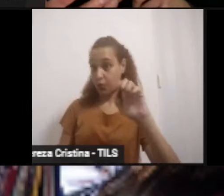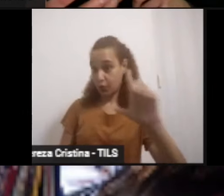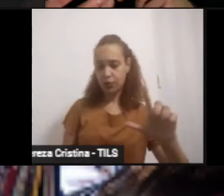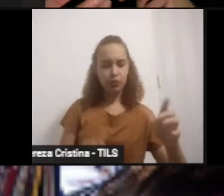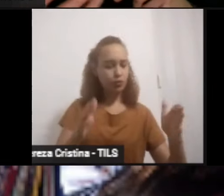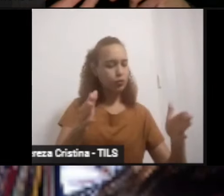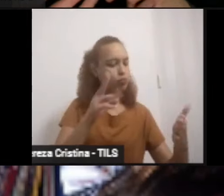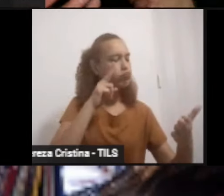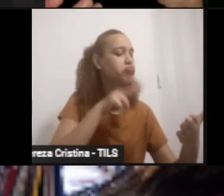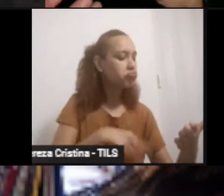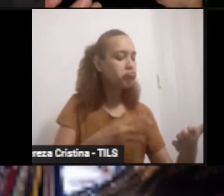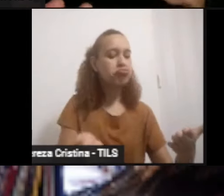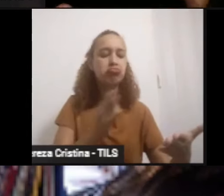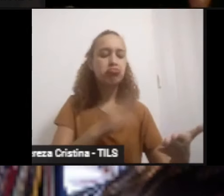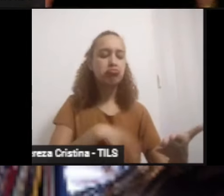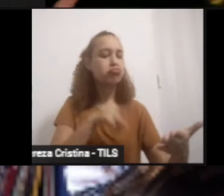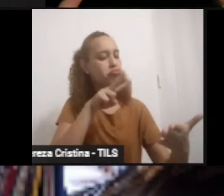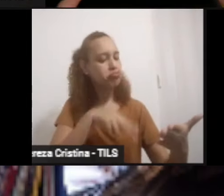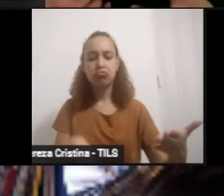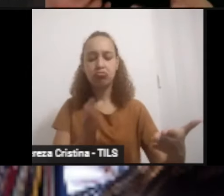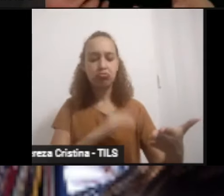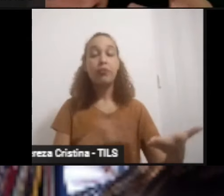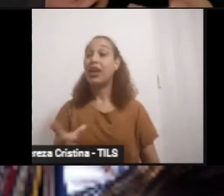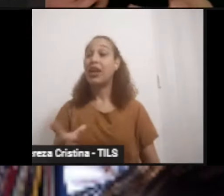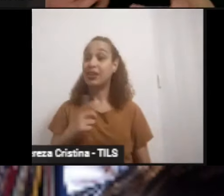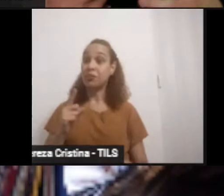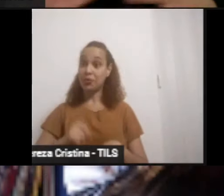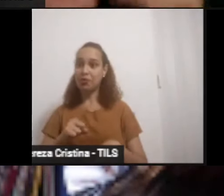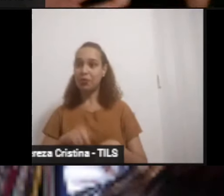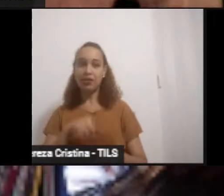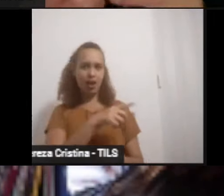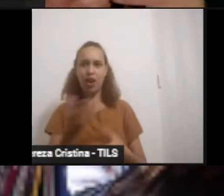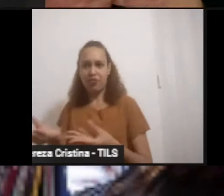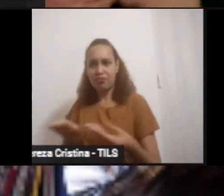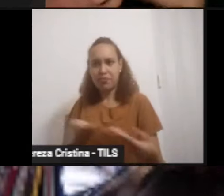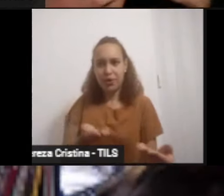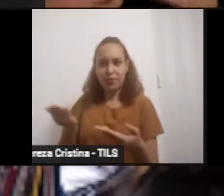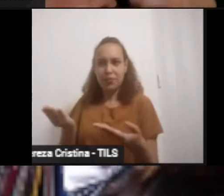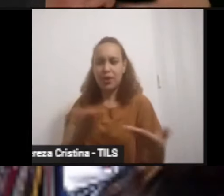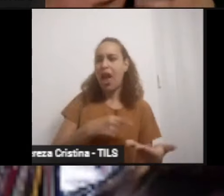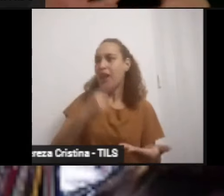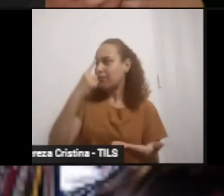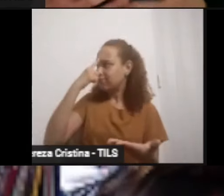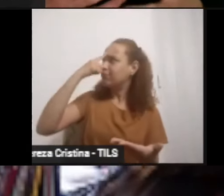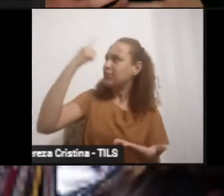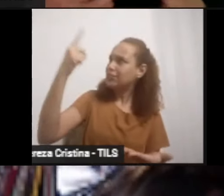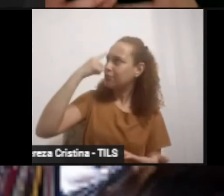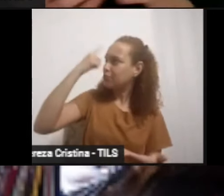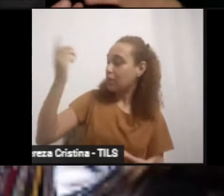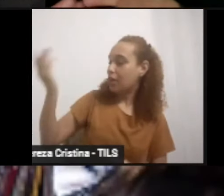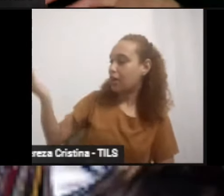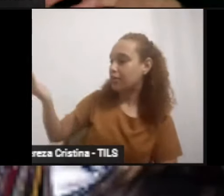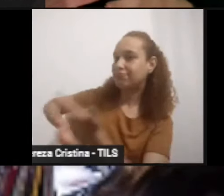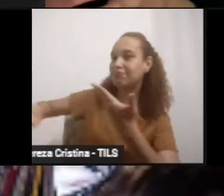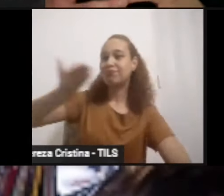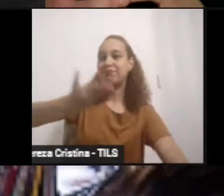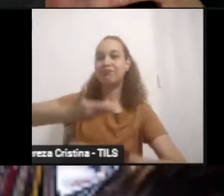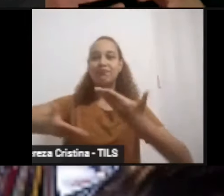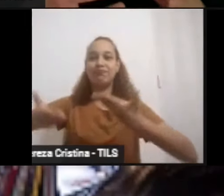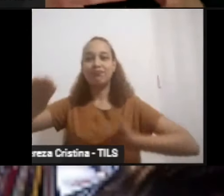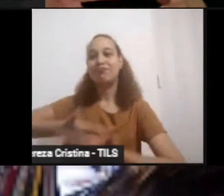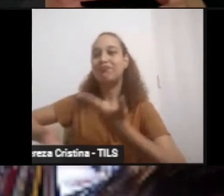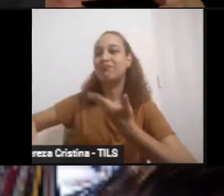que, a partir do que a Carol foi recebendo, ela foi tendo outras ideias, aí foi uma construção muito junto depois.